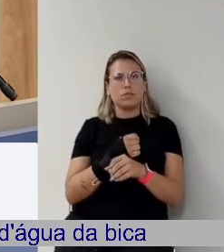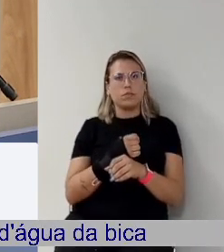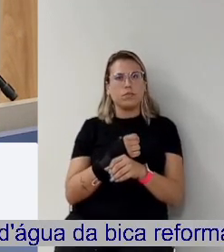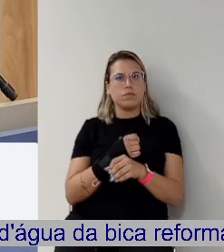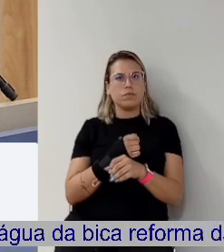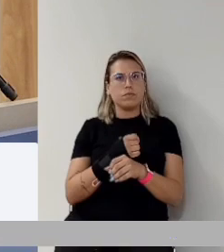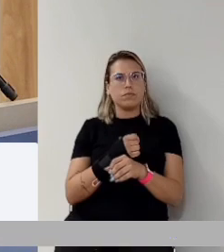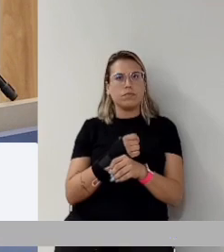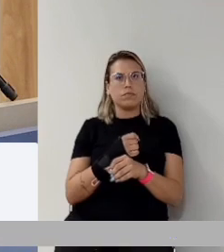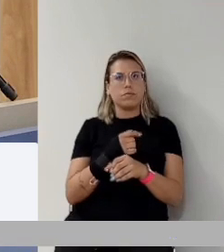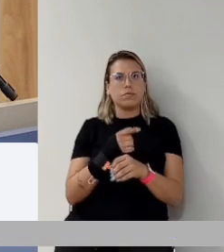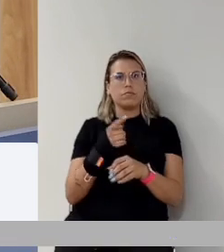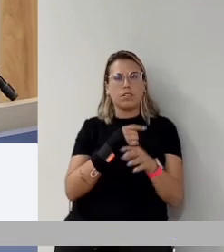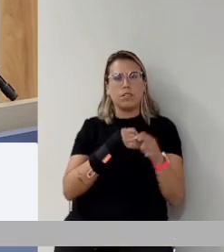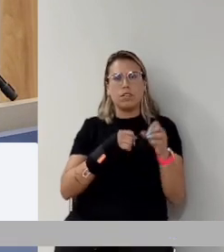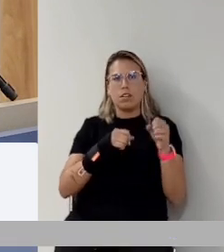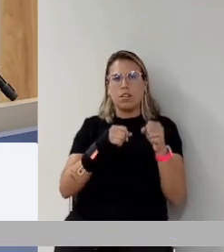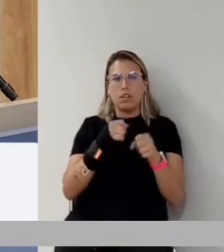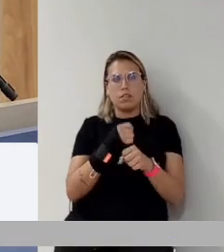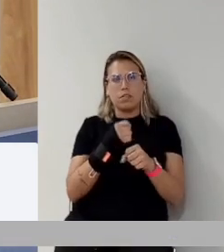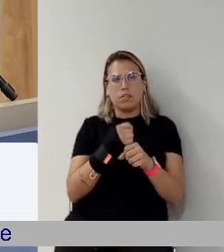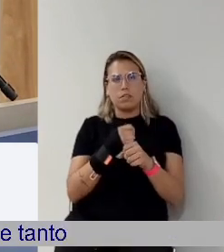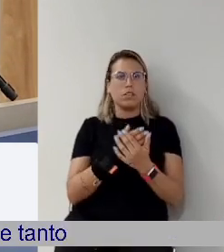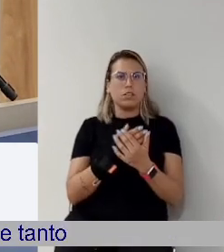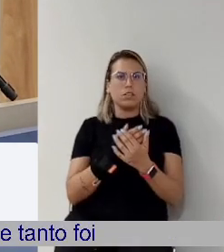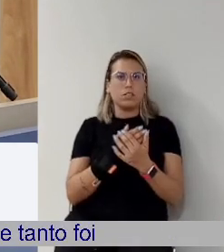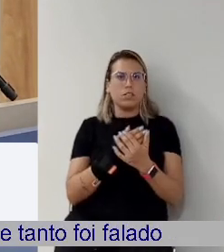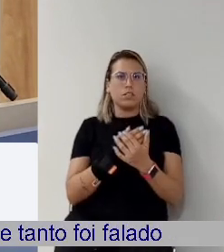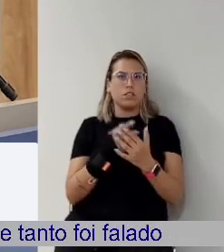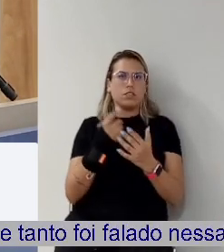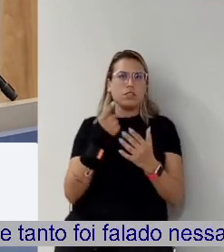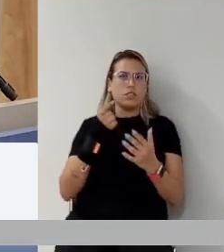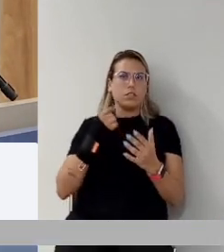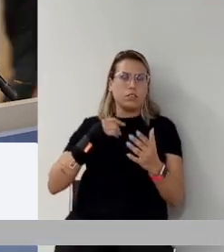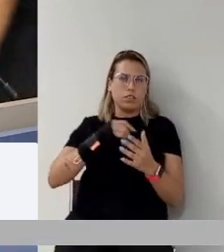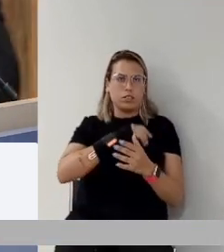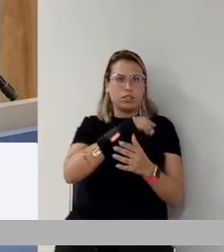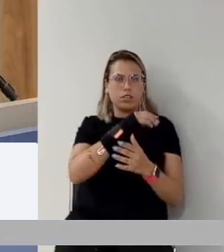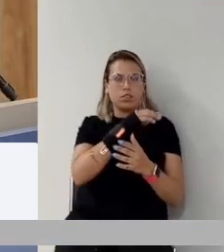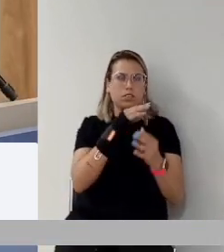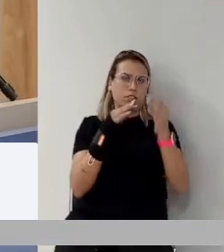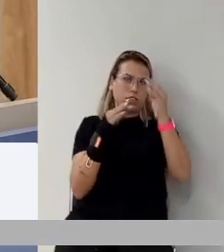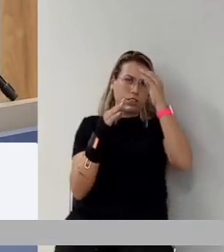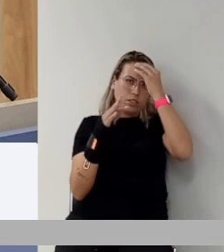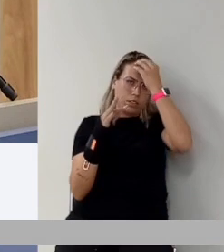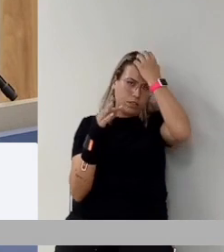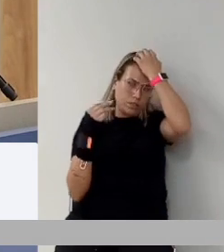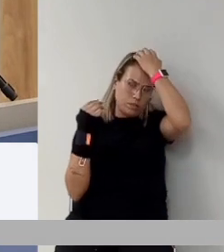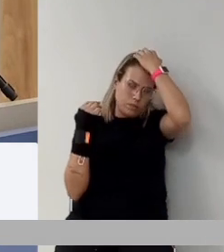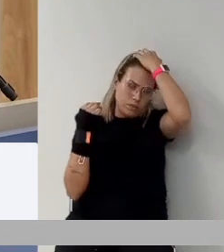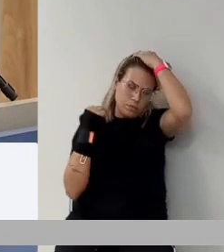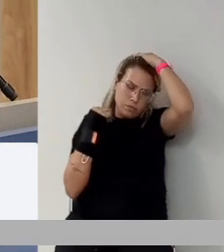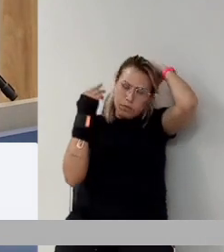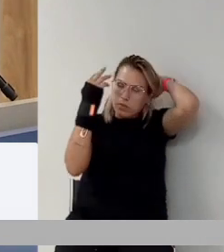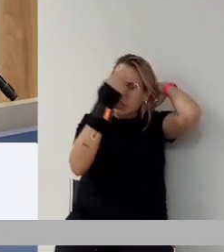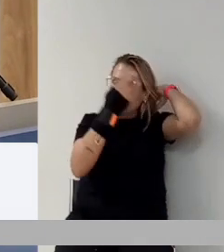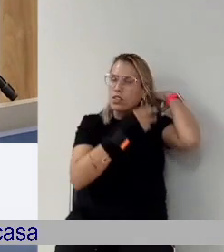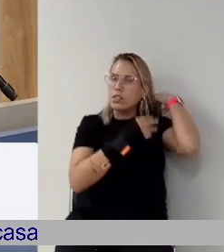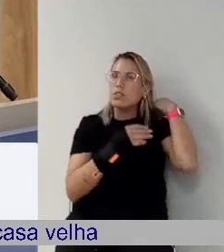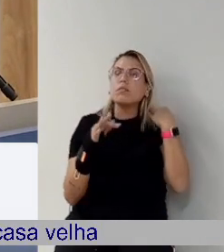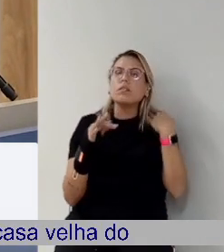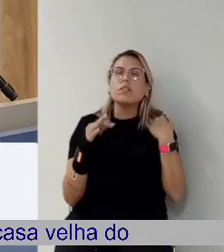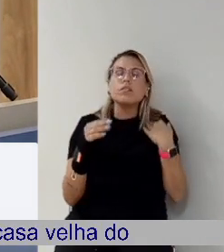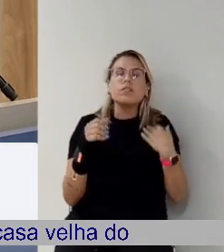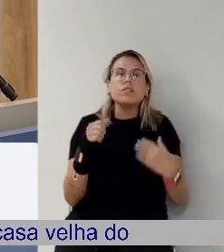da Escola Nossa Senhora de Fátima que tanto foi falado nessa casa Né tanto foi cobrado aqui nessa casa Vereador